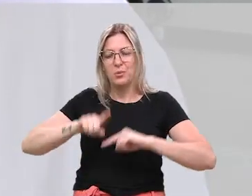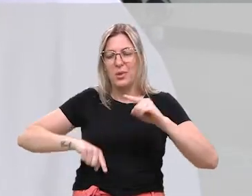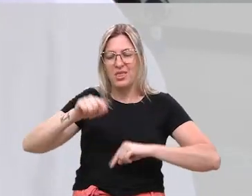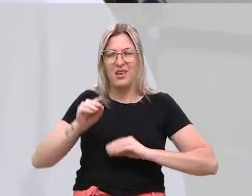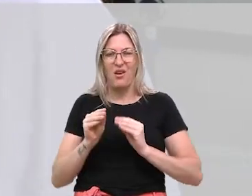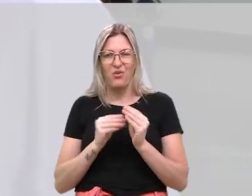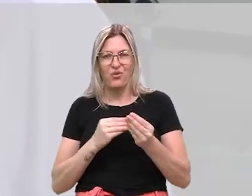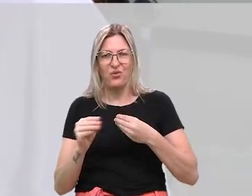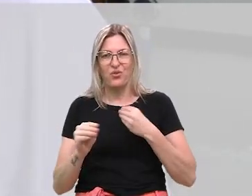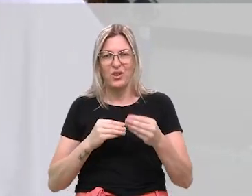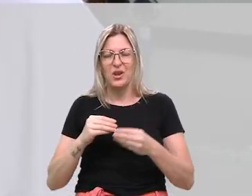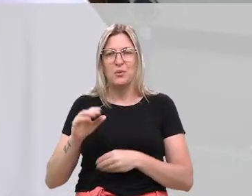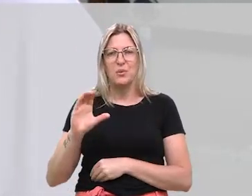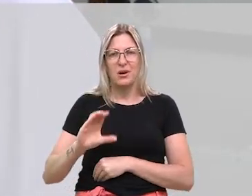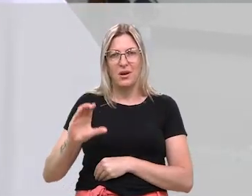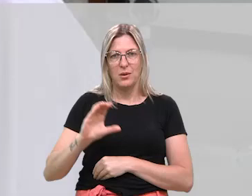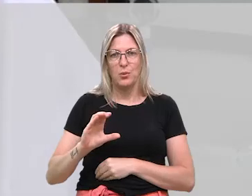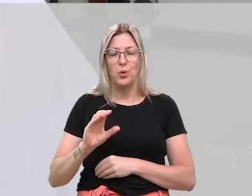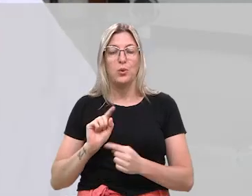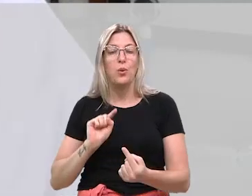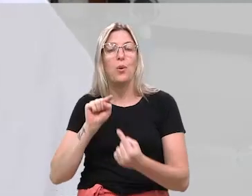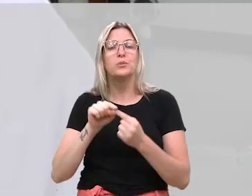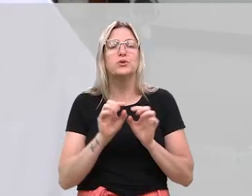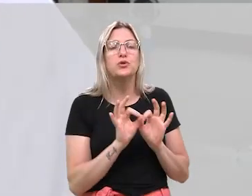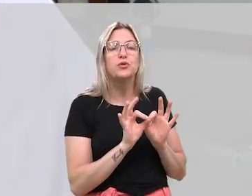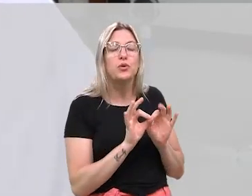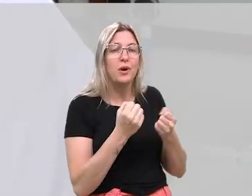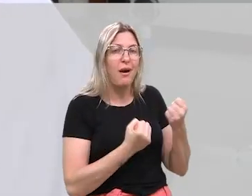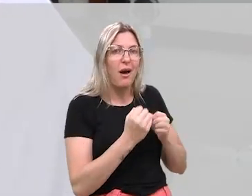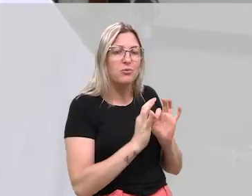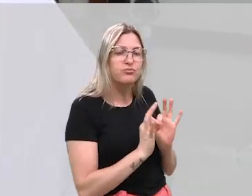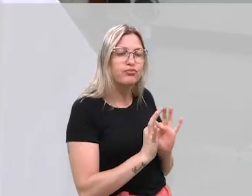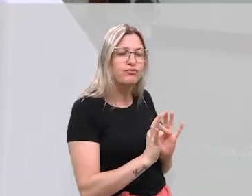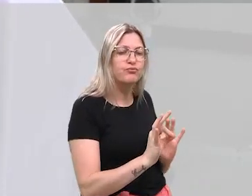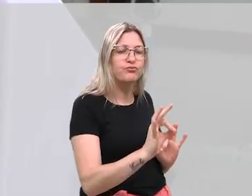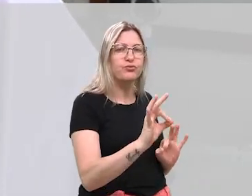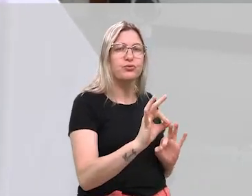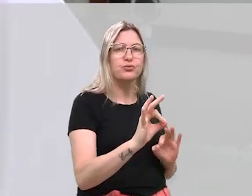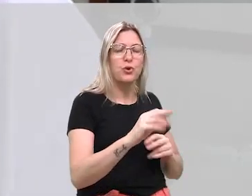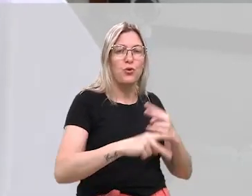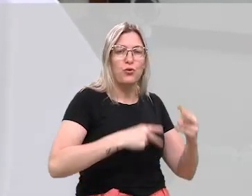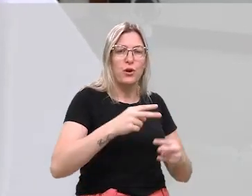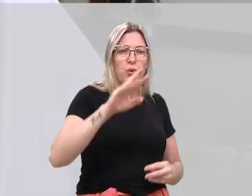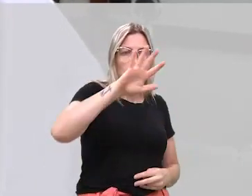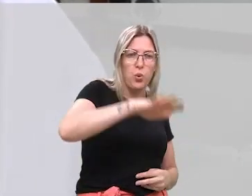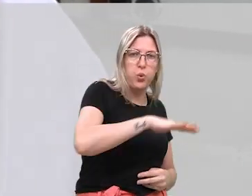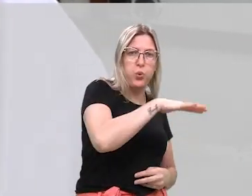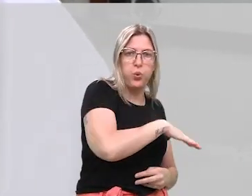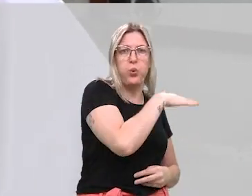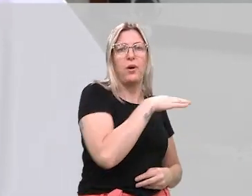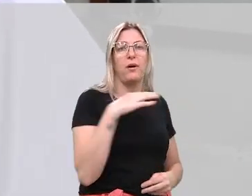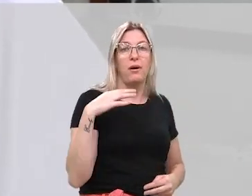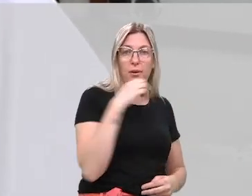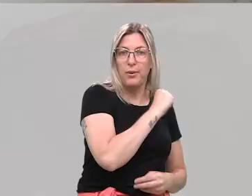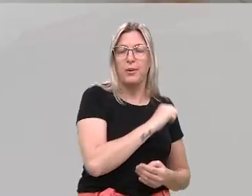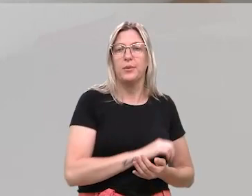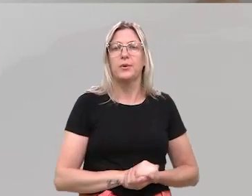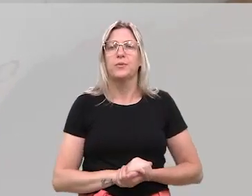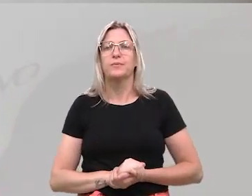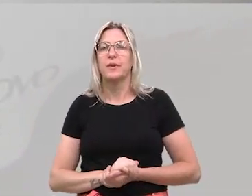projeto, que é o monocoque em fibra de carbono, ele visa então alongar um pouco mais o veículo, de forma com que a resistência aerodinâmica